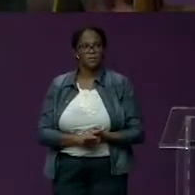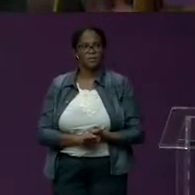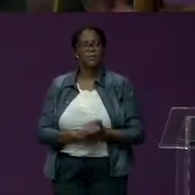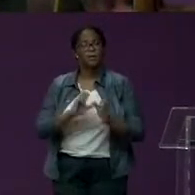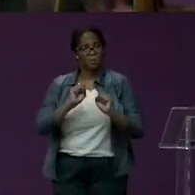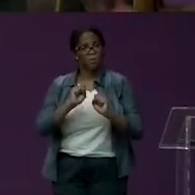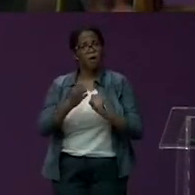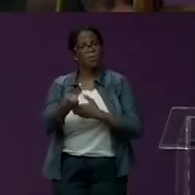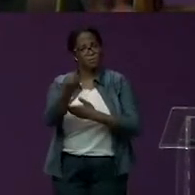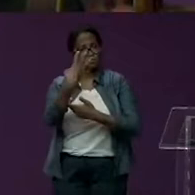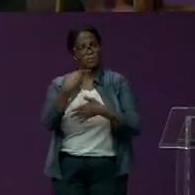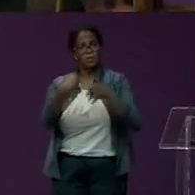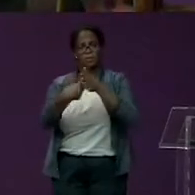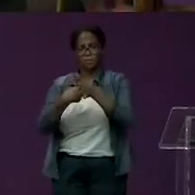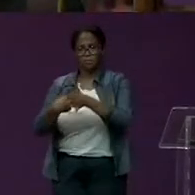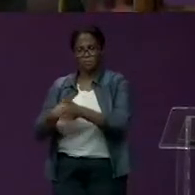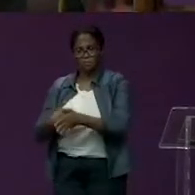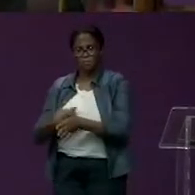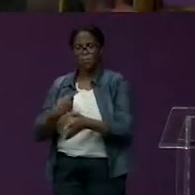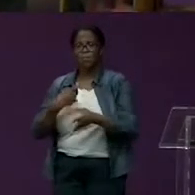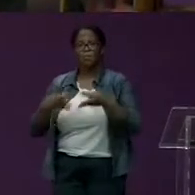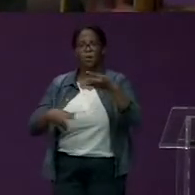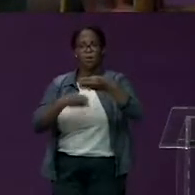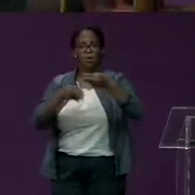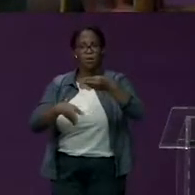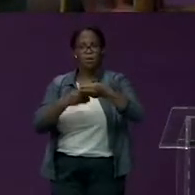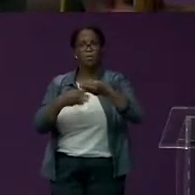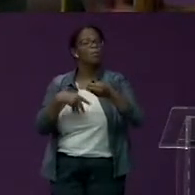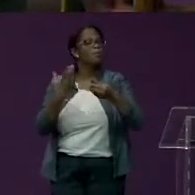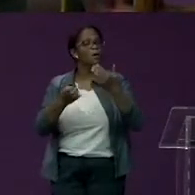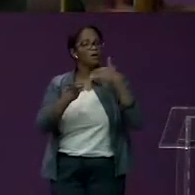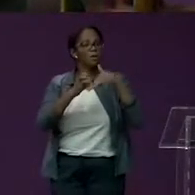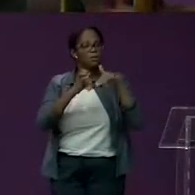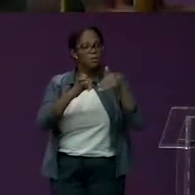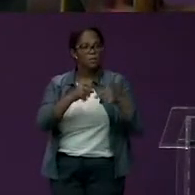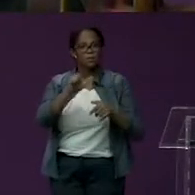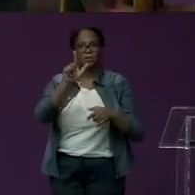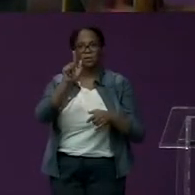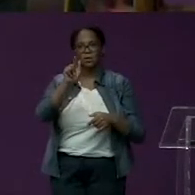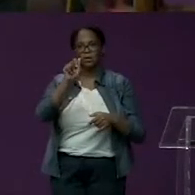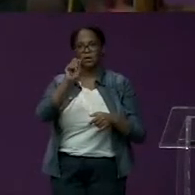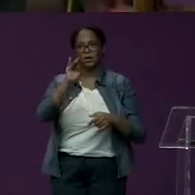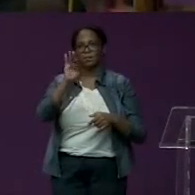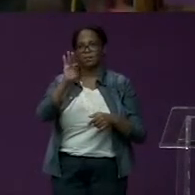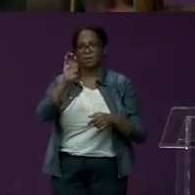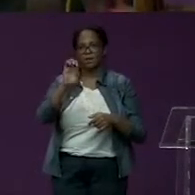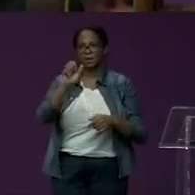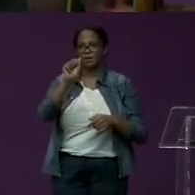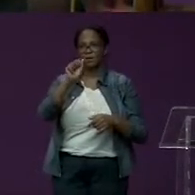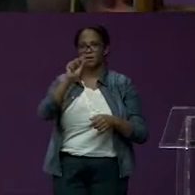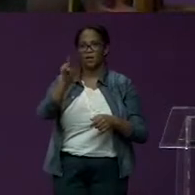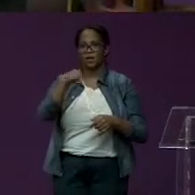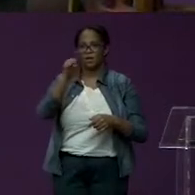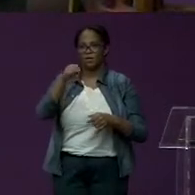Através de perguntas? Manda por e-mail? Manda para onde? Vamos dar o